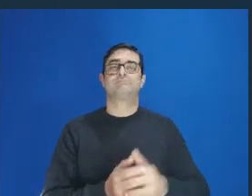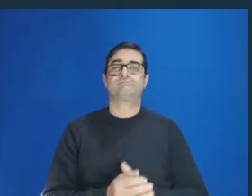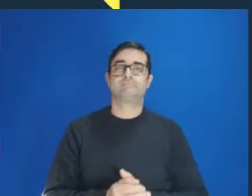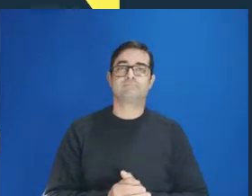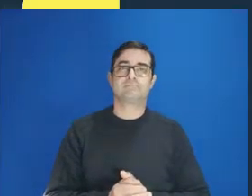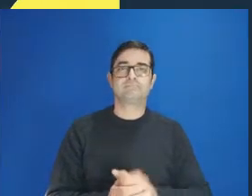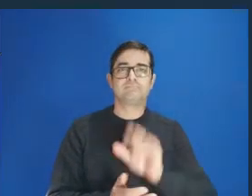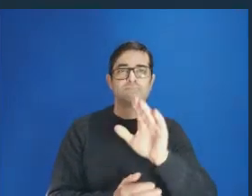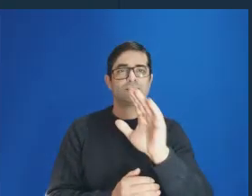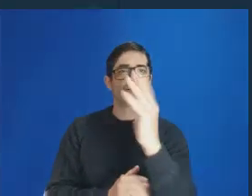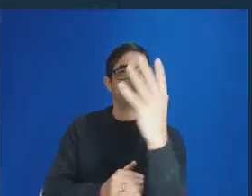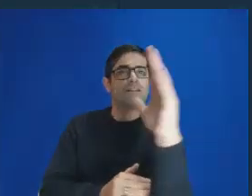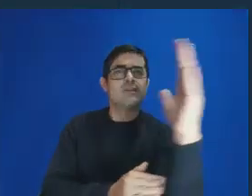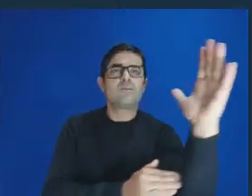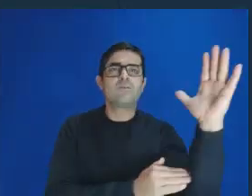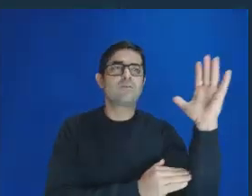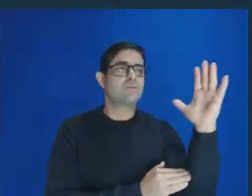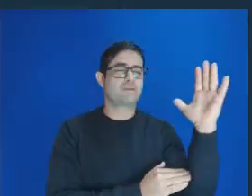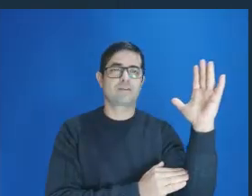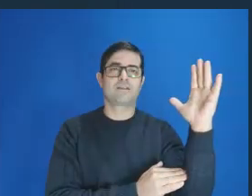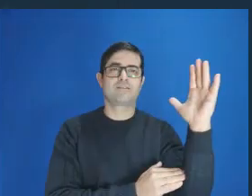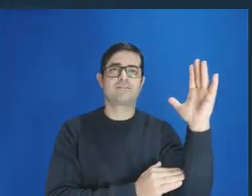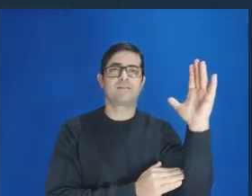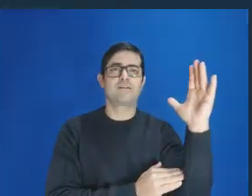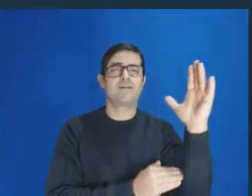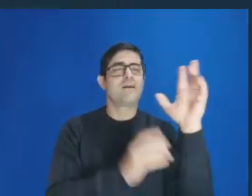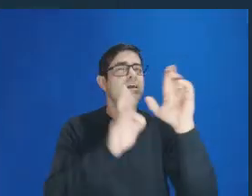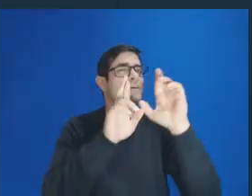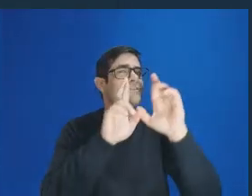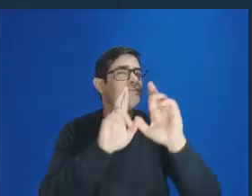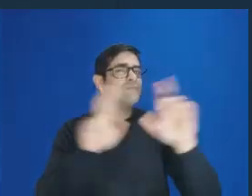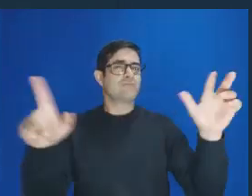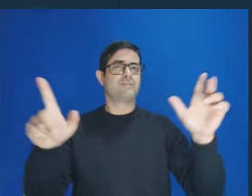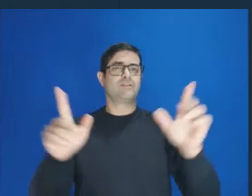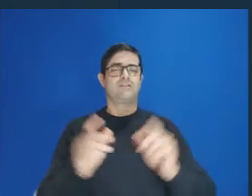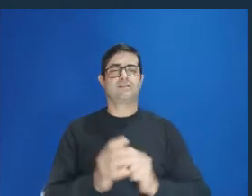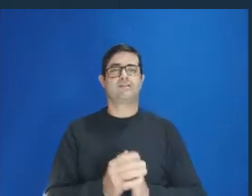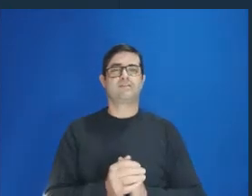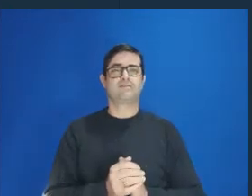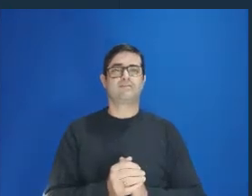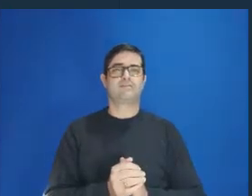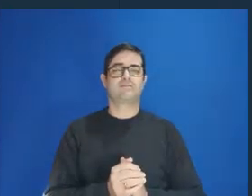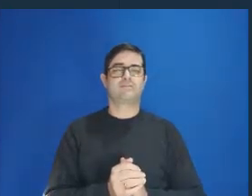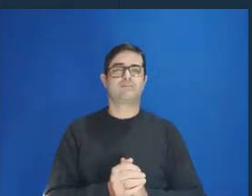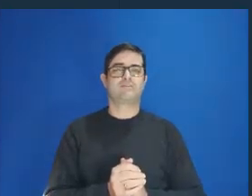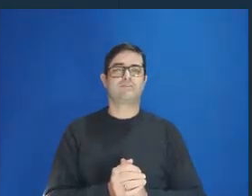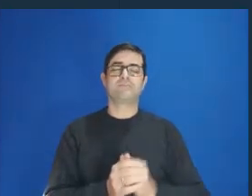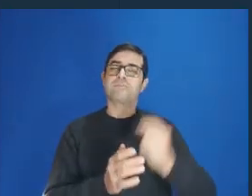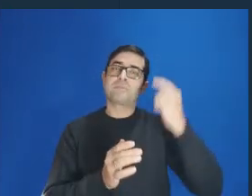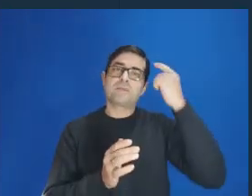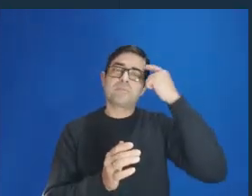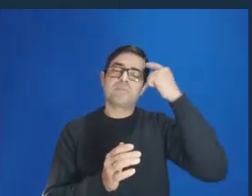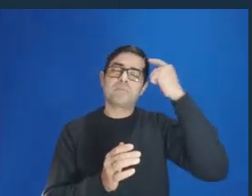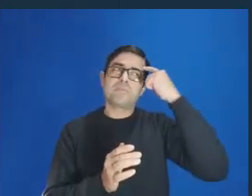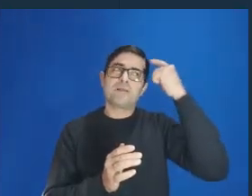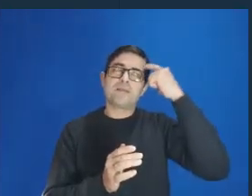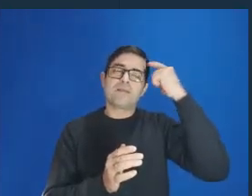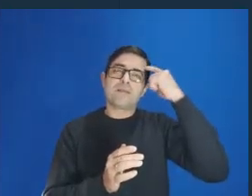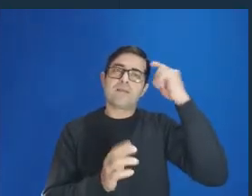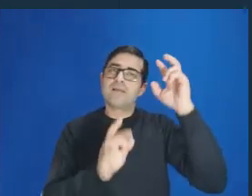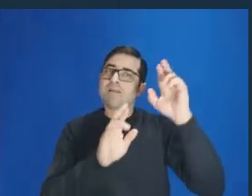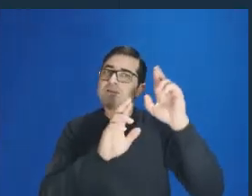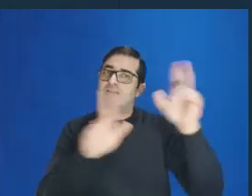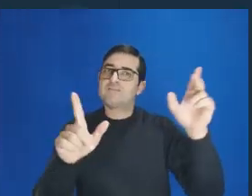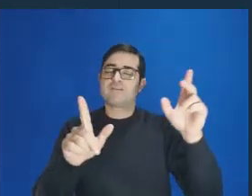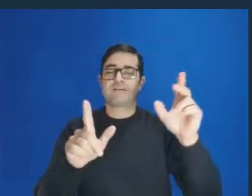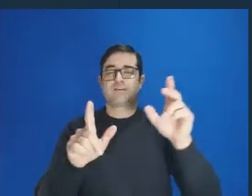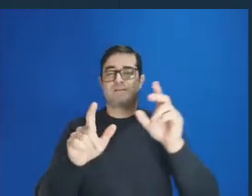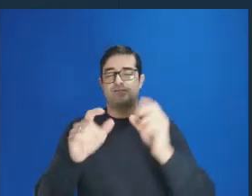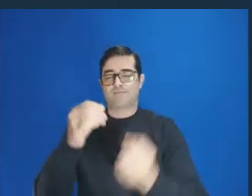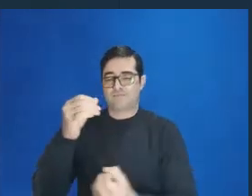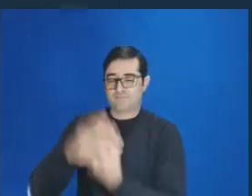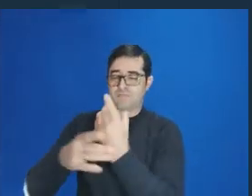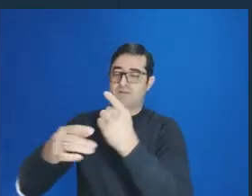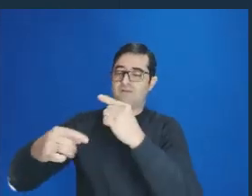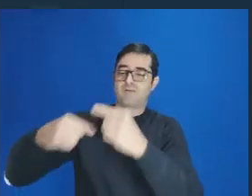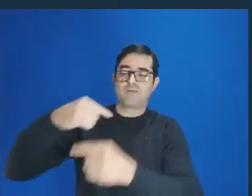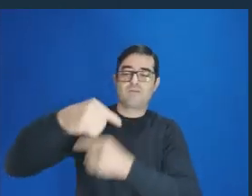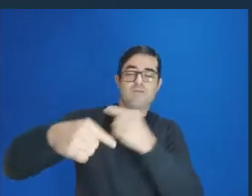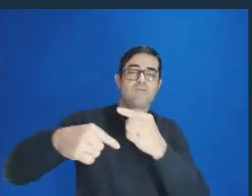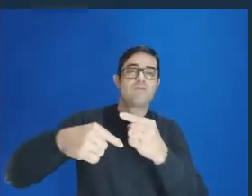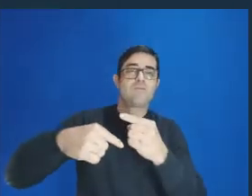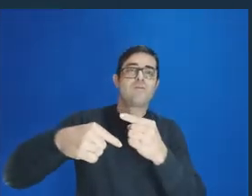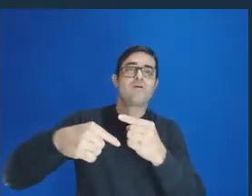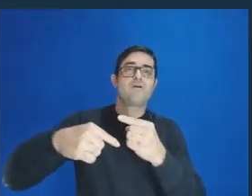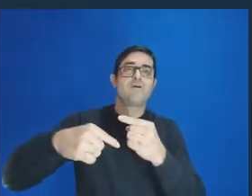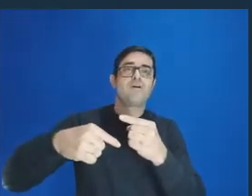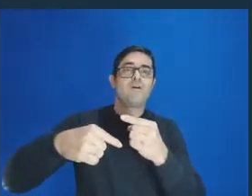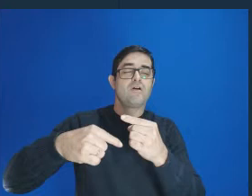Mas na natureza, os processos não são assim. A gente precisa mudar essa lógica de transformar a matéria-prima em um produto que no